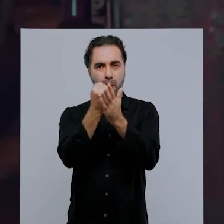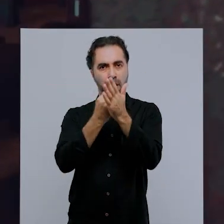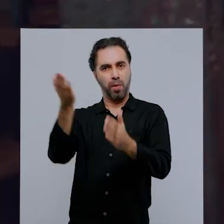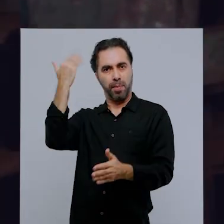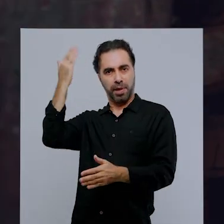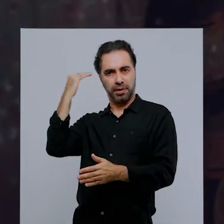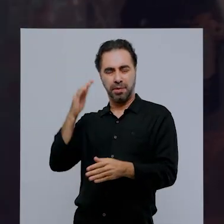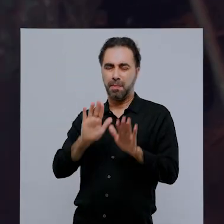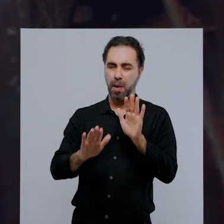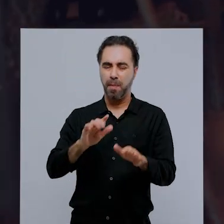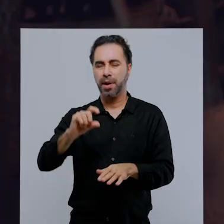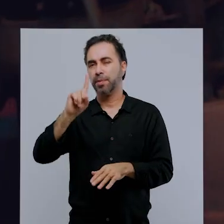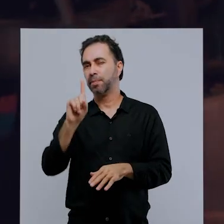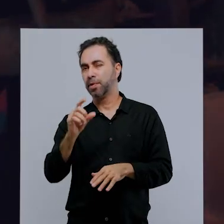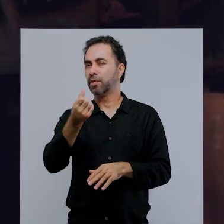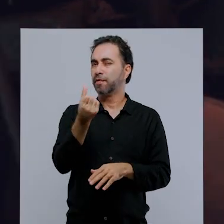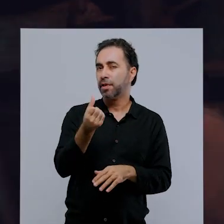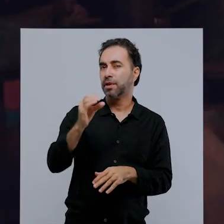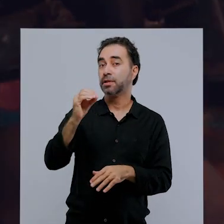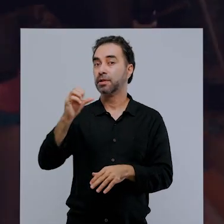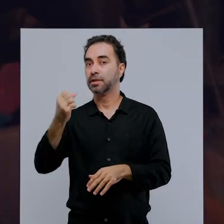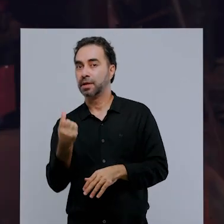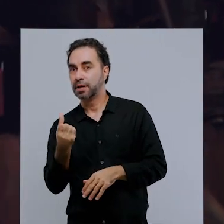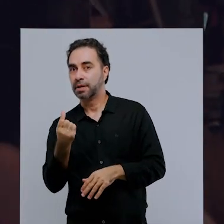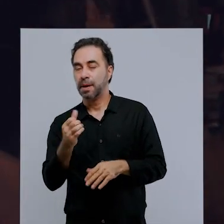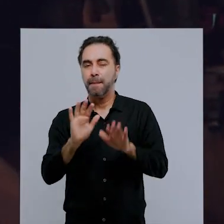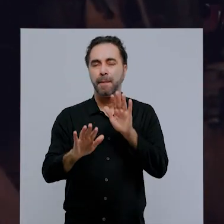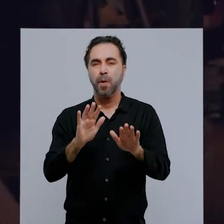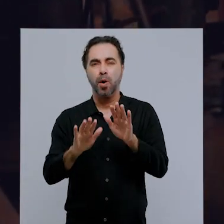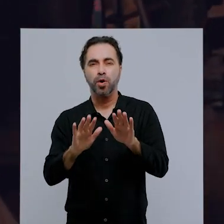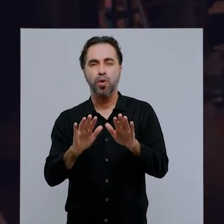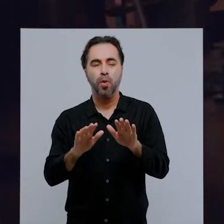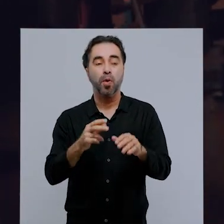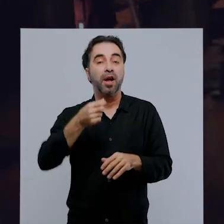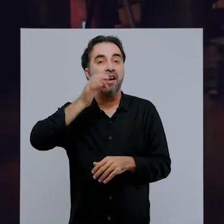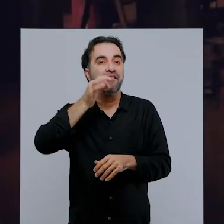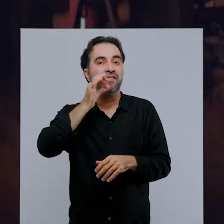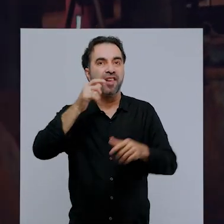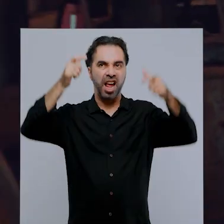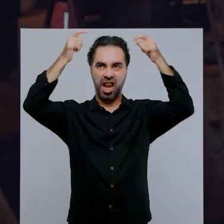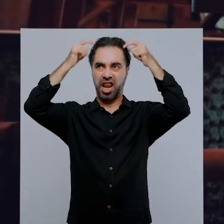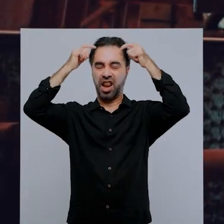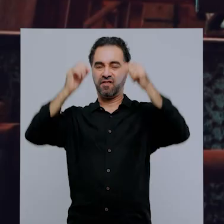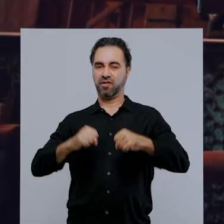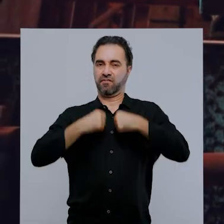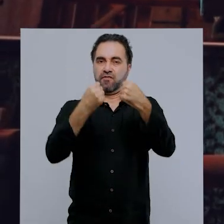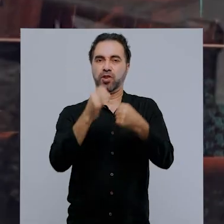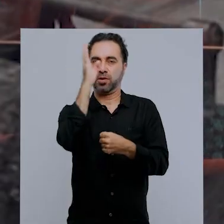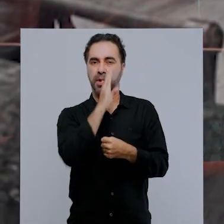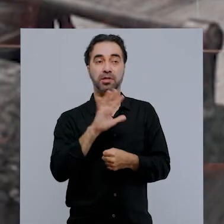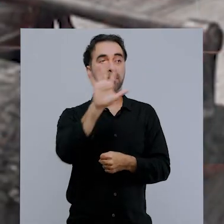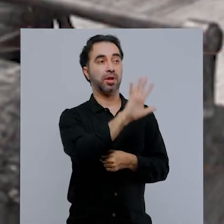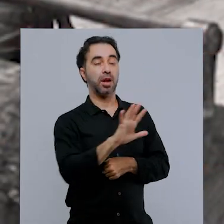de 1906, em uma época em que o café reinava como a grande força econômica da região e do Brasil.